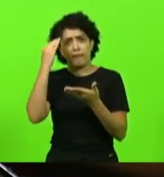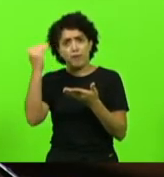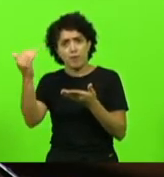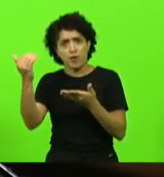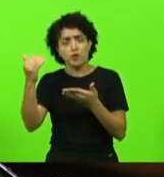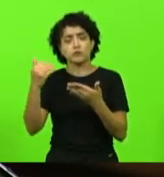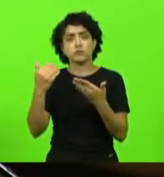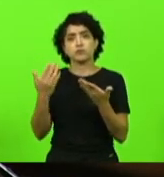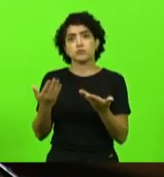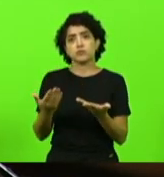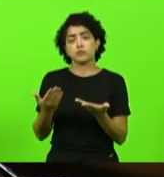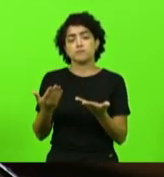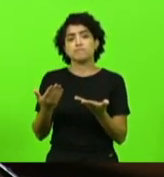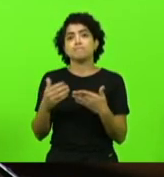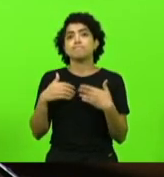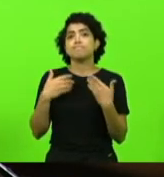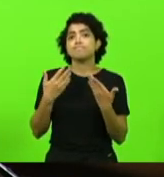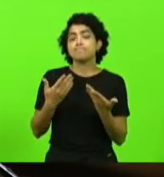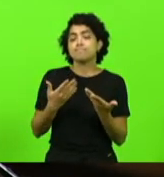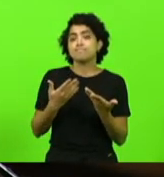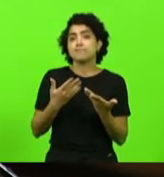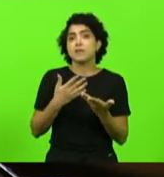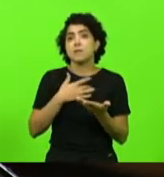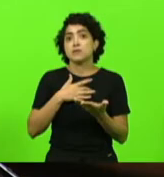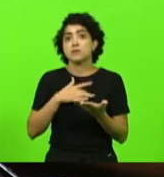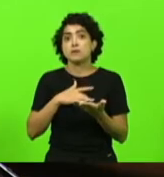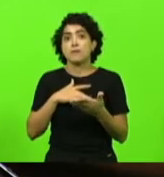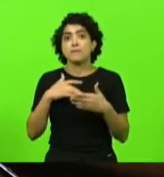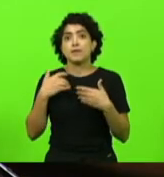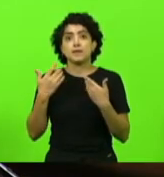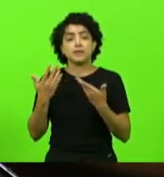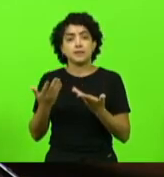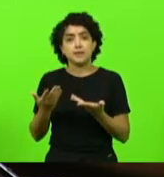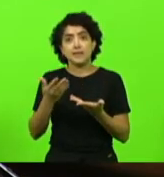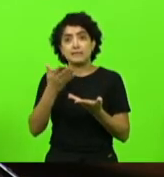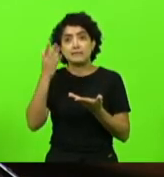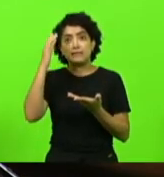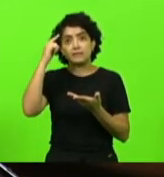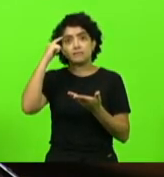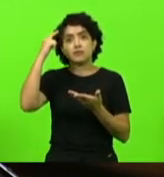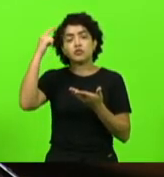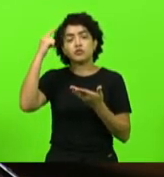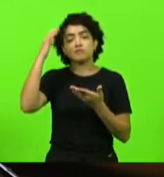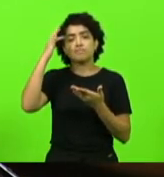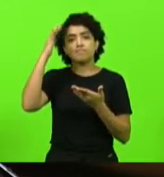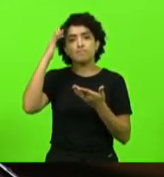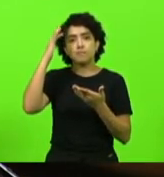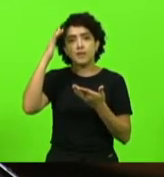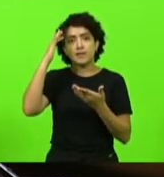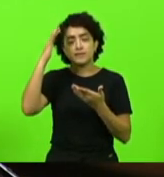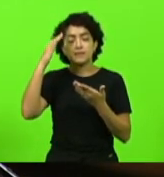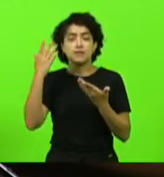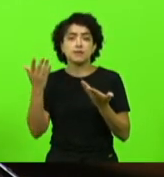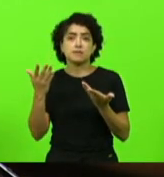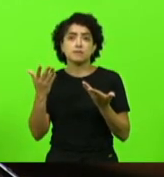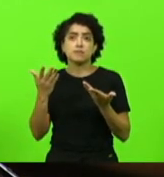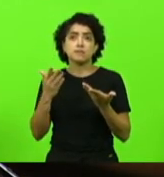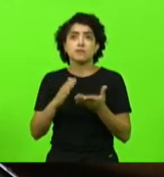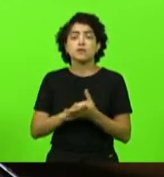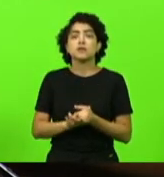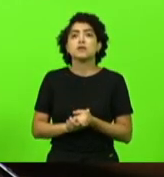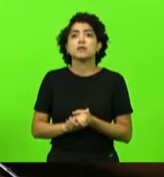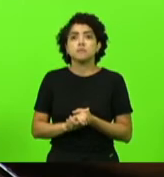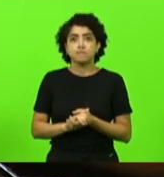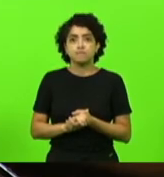é uma pena que sejam essas as imagens apenas, ou na maior parte das vezes, ao menos, que cheguem